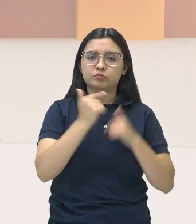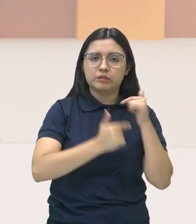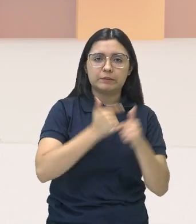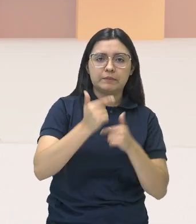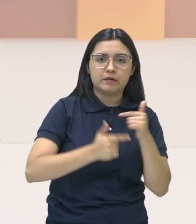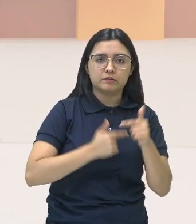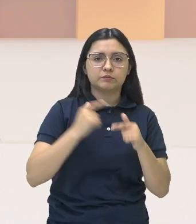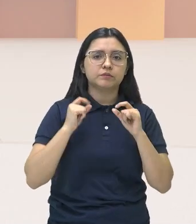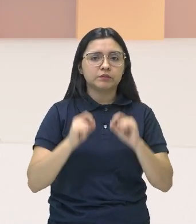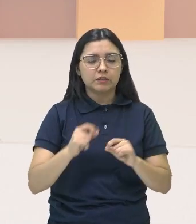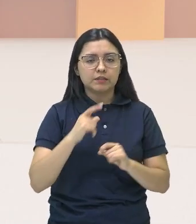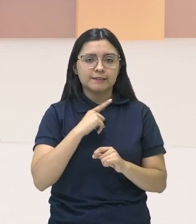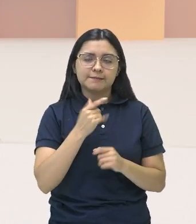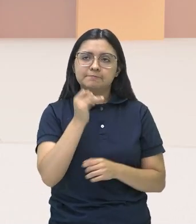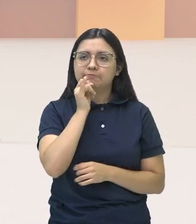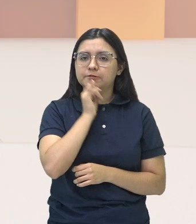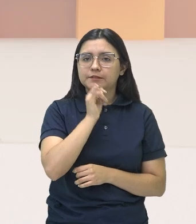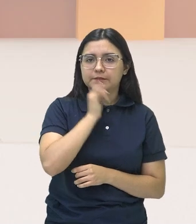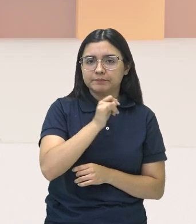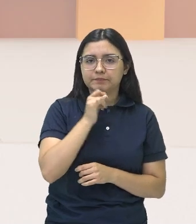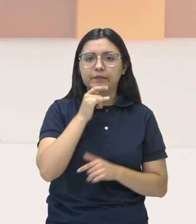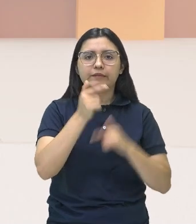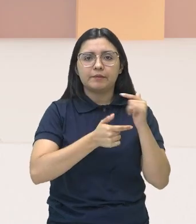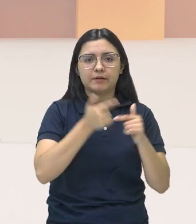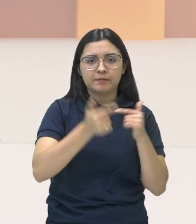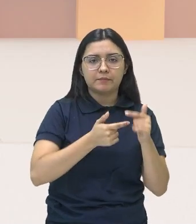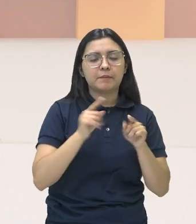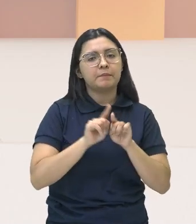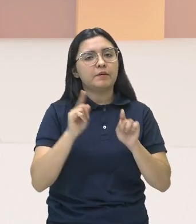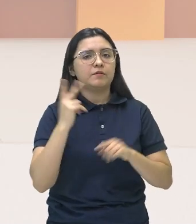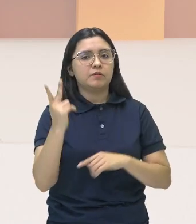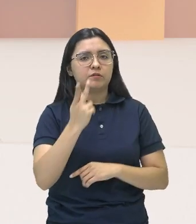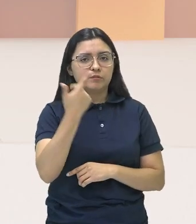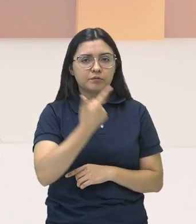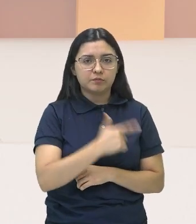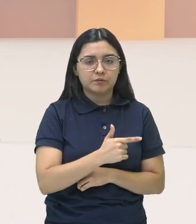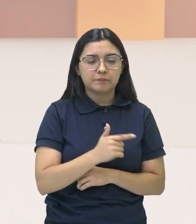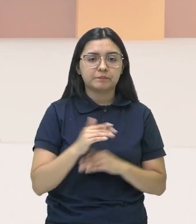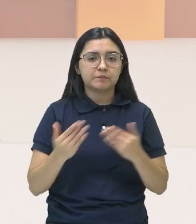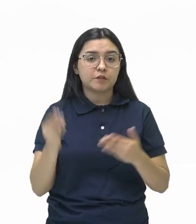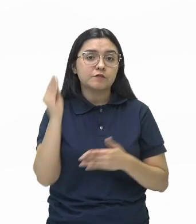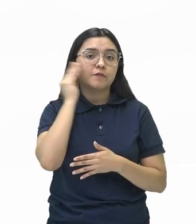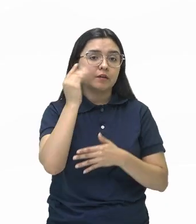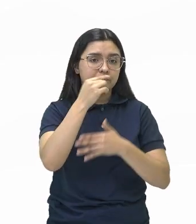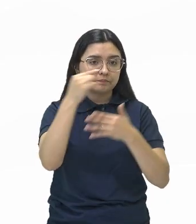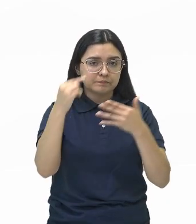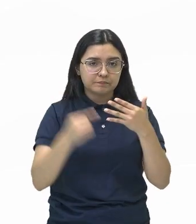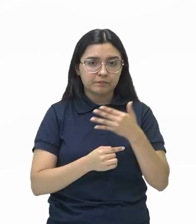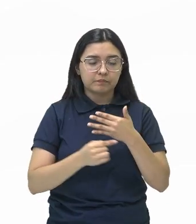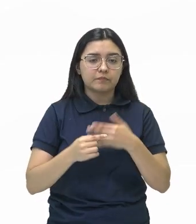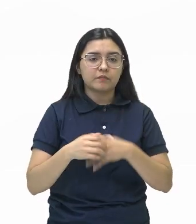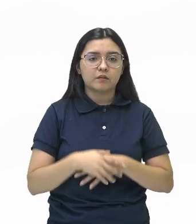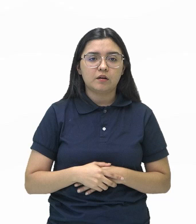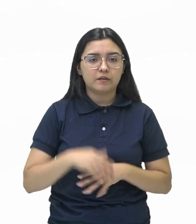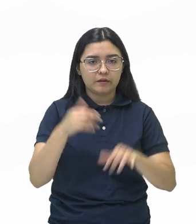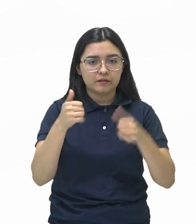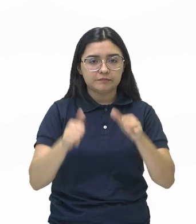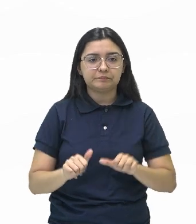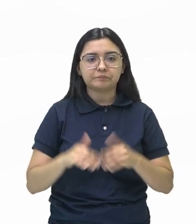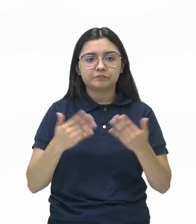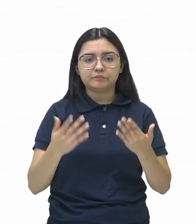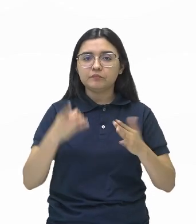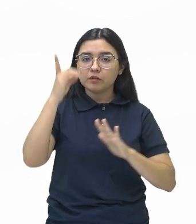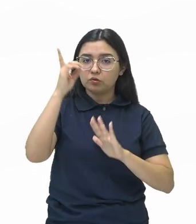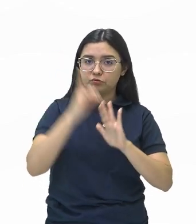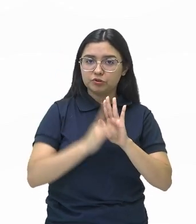benefícios assim. Então, a gente vai analisar aqui para frente alguns outros aspectos. Quer ver? Vamos lá, ó. Então, ele é um direito